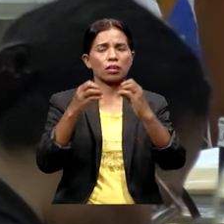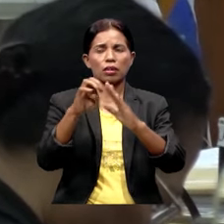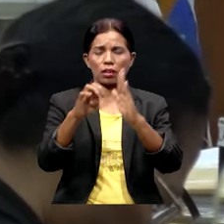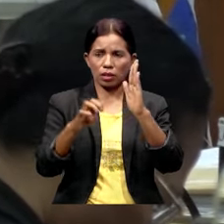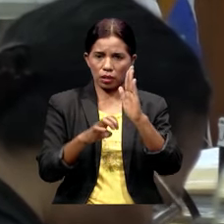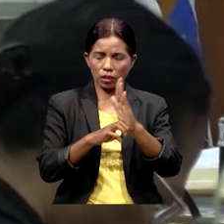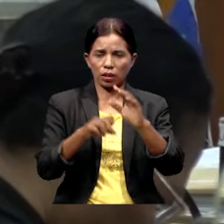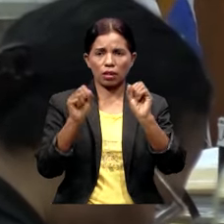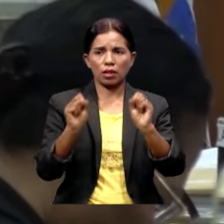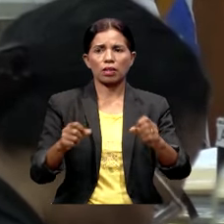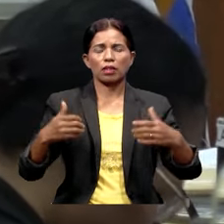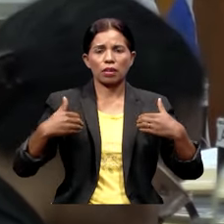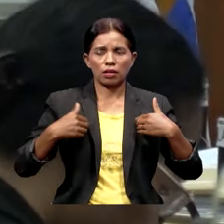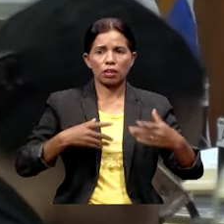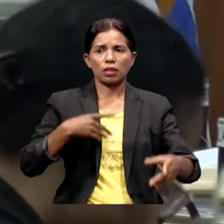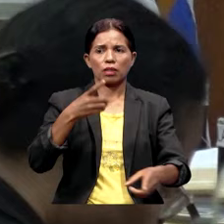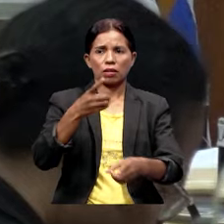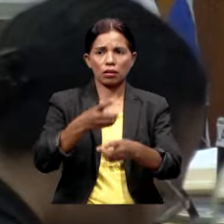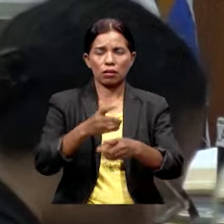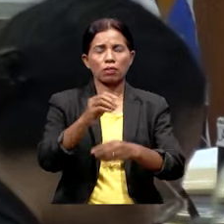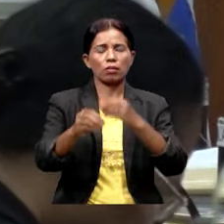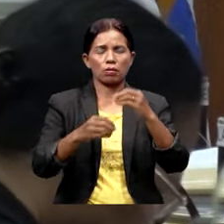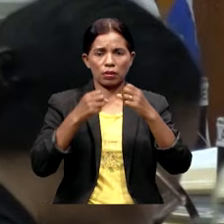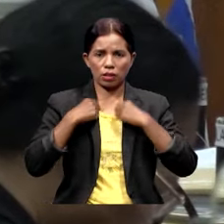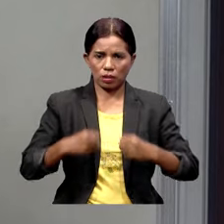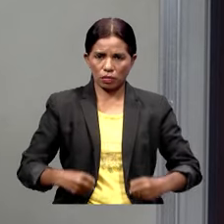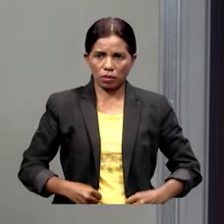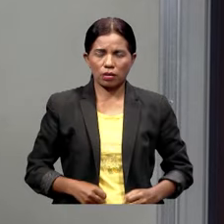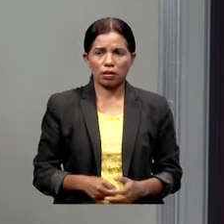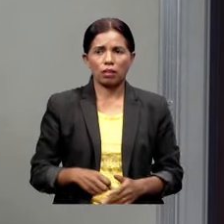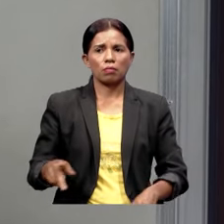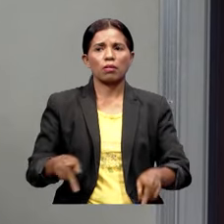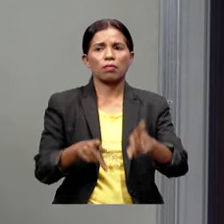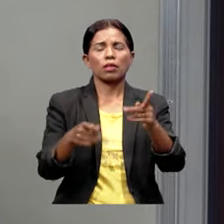Nenyang, nebe e ramos direito ba tratamento saúde. Público para